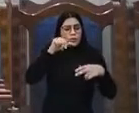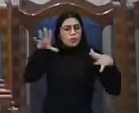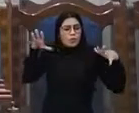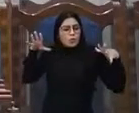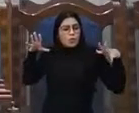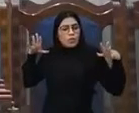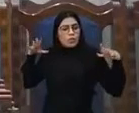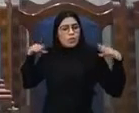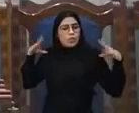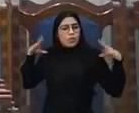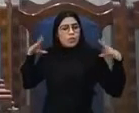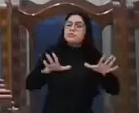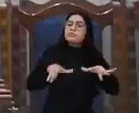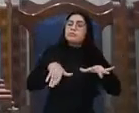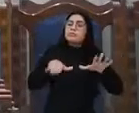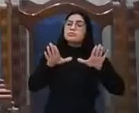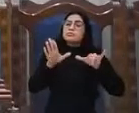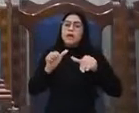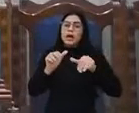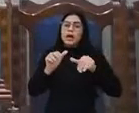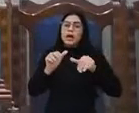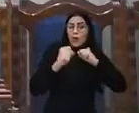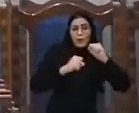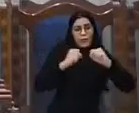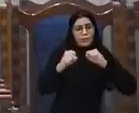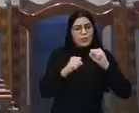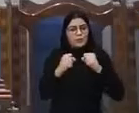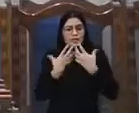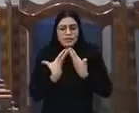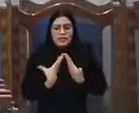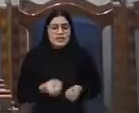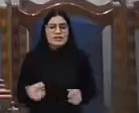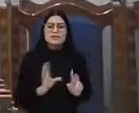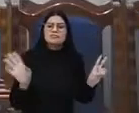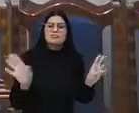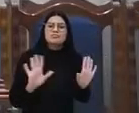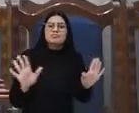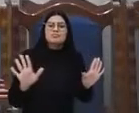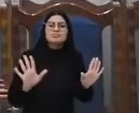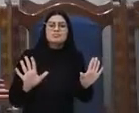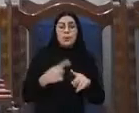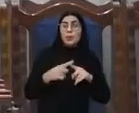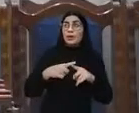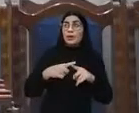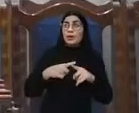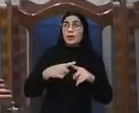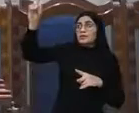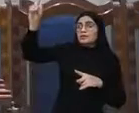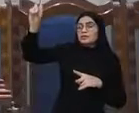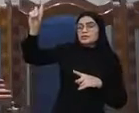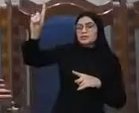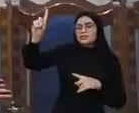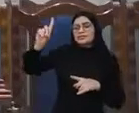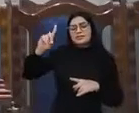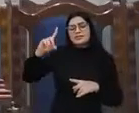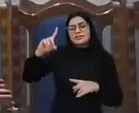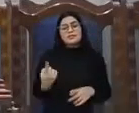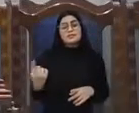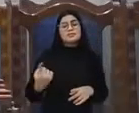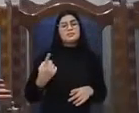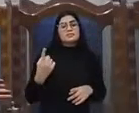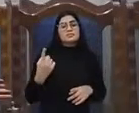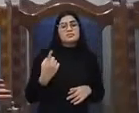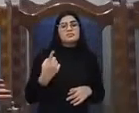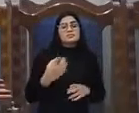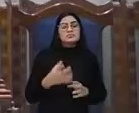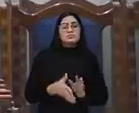faz você correr, não se cansar, caminhar e não se fatigar, porque ele é o Senhor eterno, aleluia,